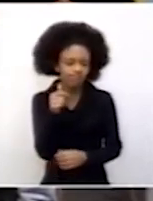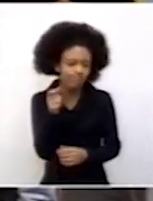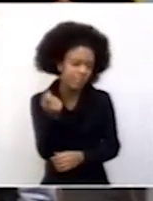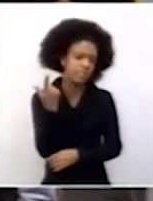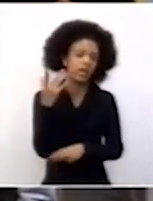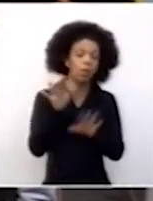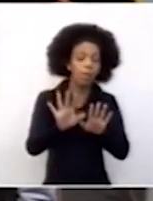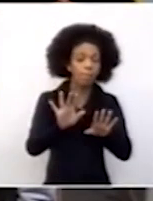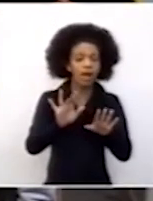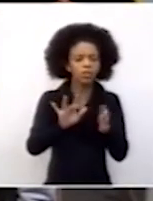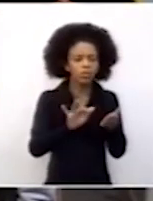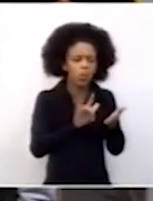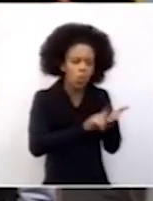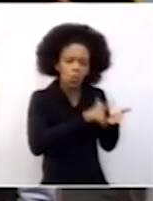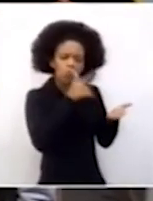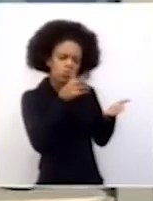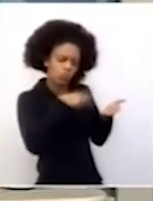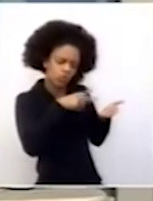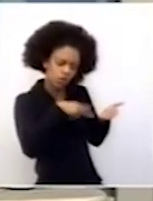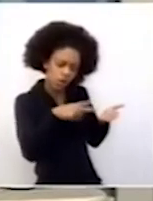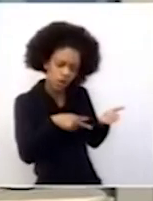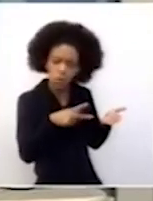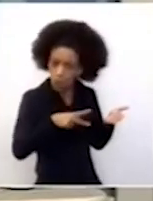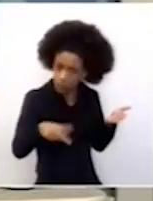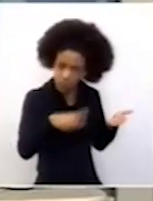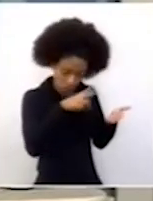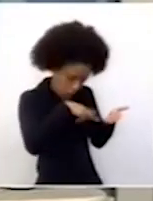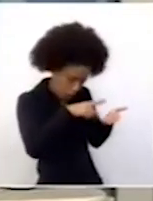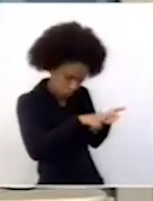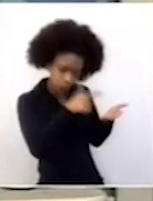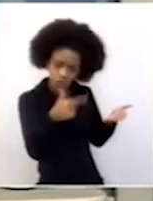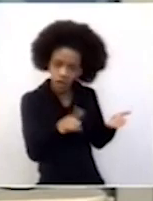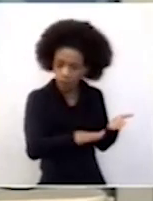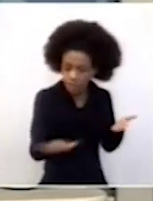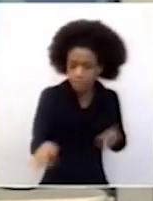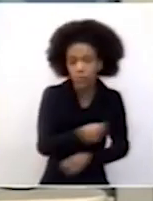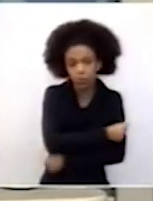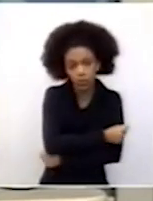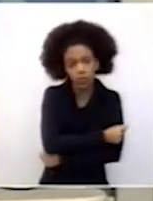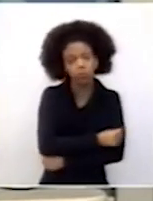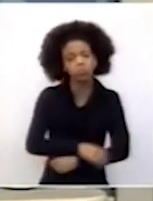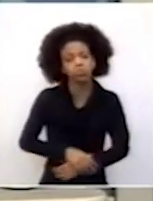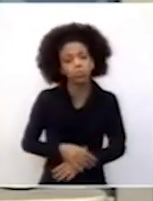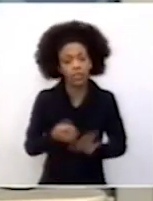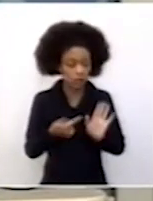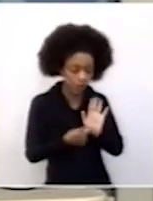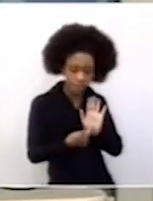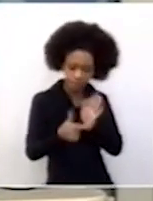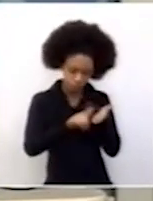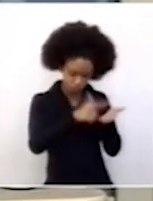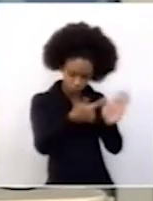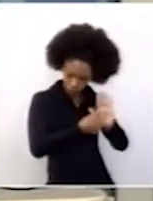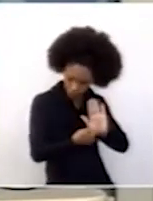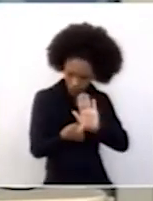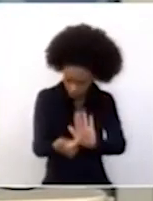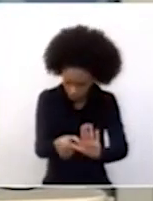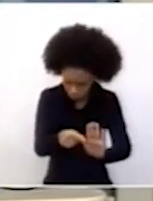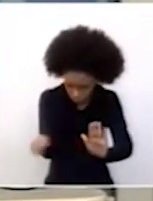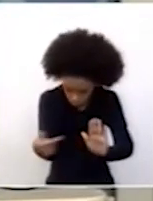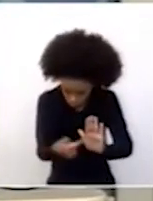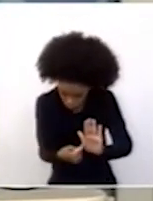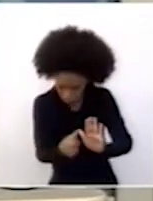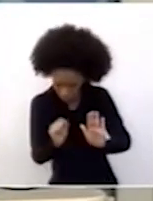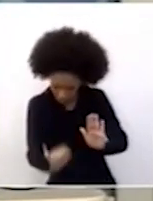de um jornal, que o professor leia, né, algumas informações, ou apontem, né, ou dê um jornal para o aluno, uma revista, um aluno pode apontar